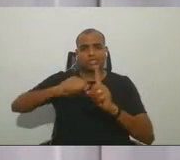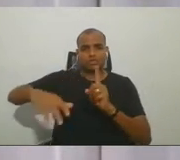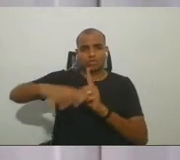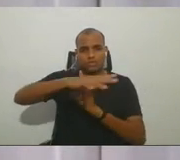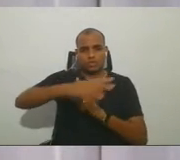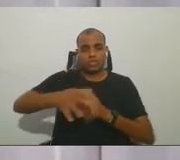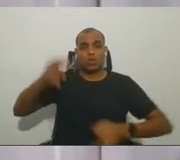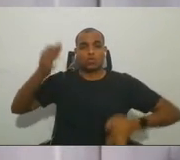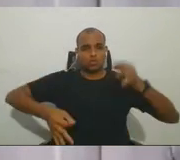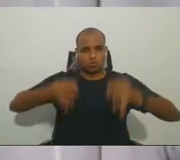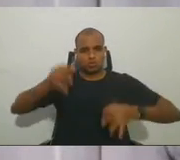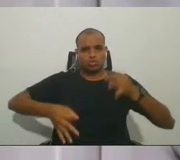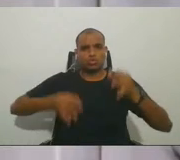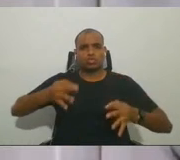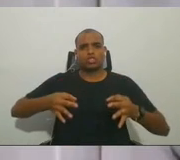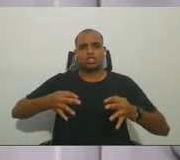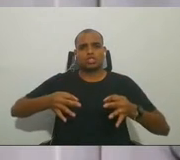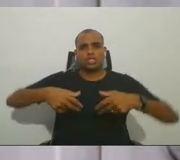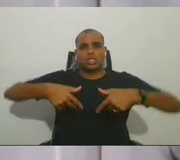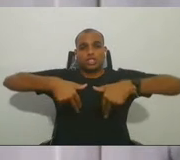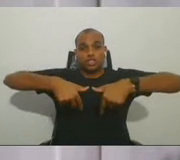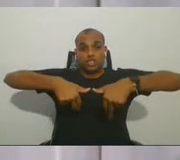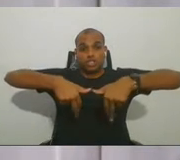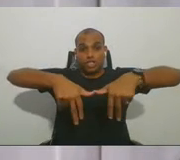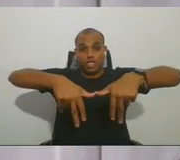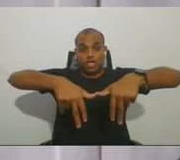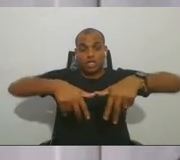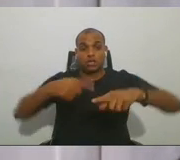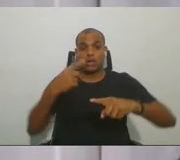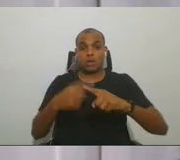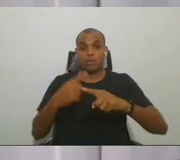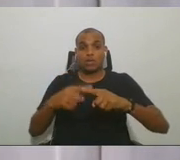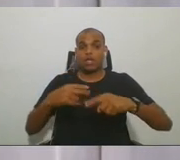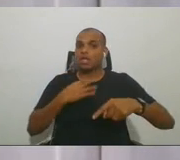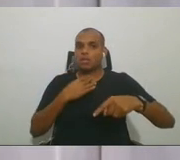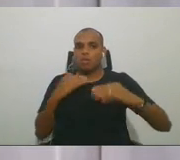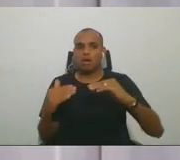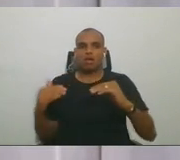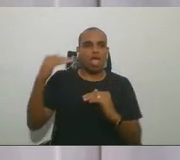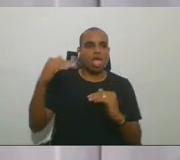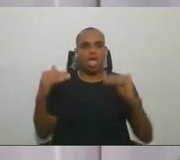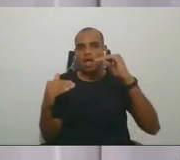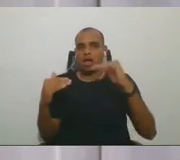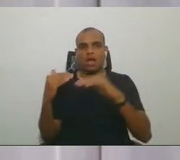gênero, já que uma não pode prescindir da outra.